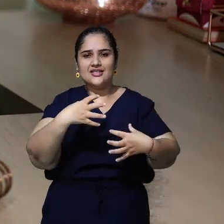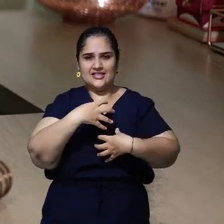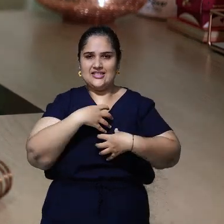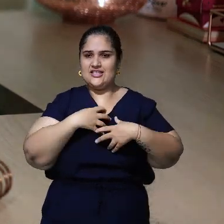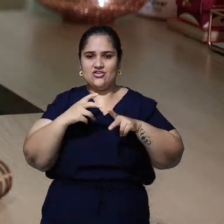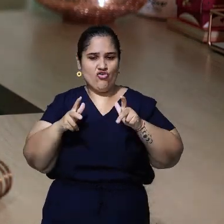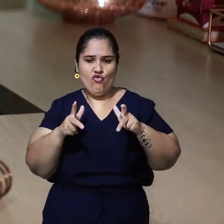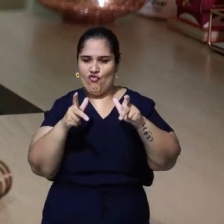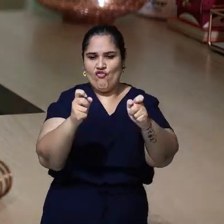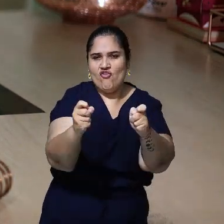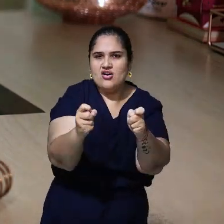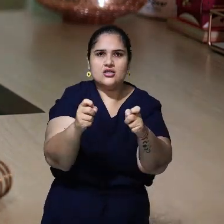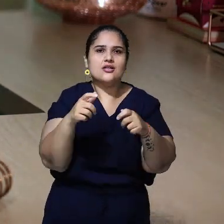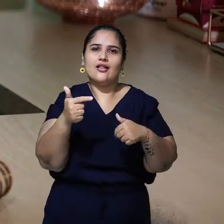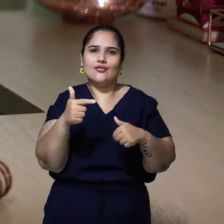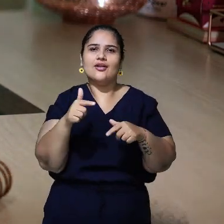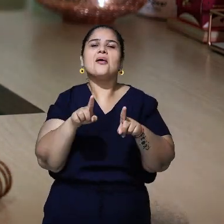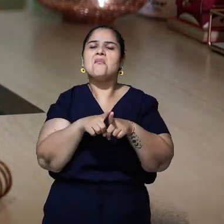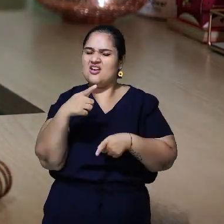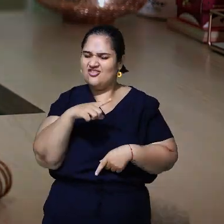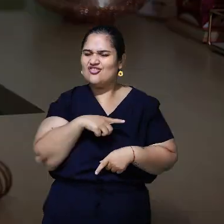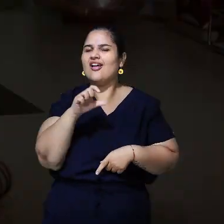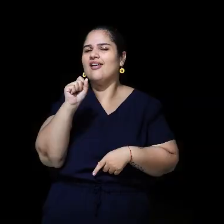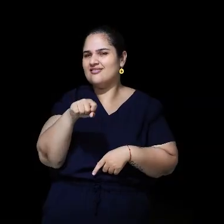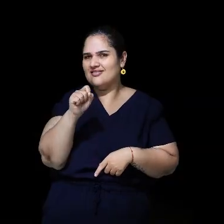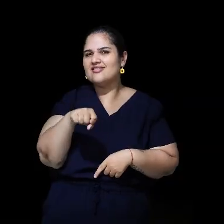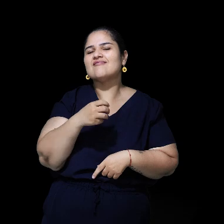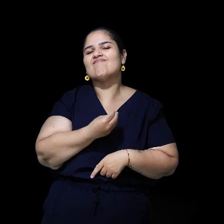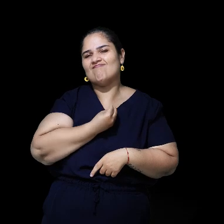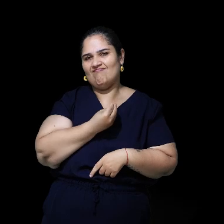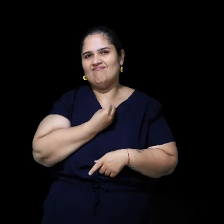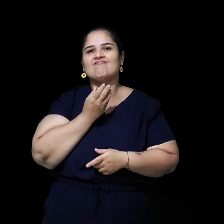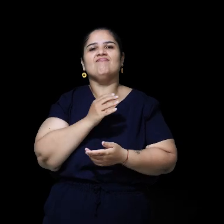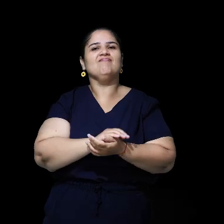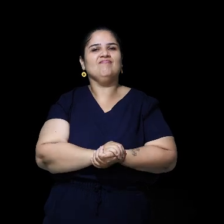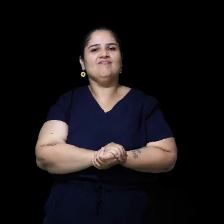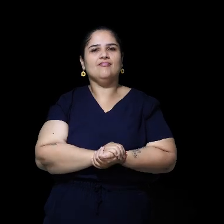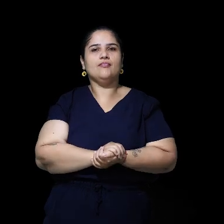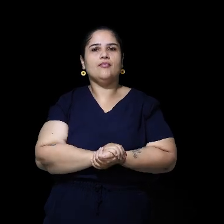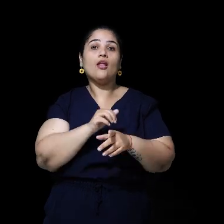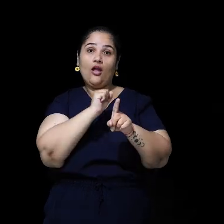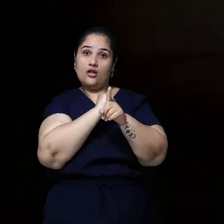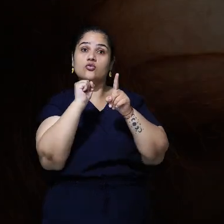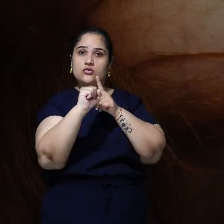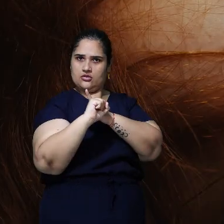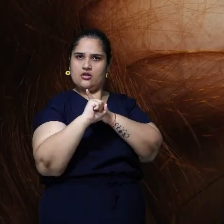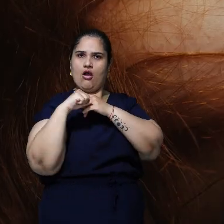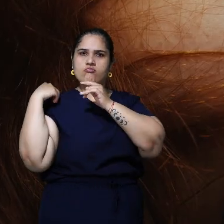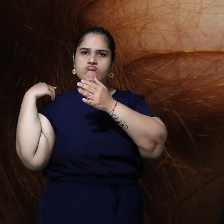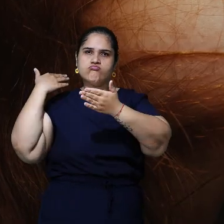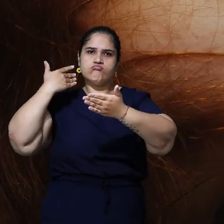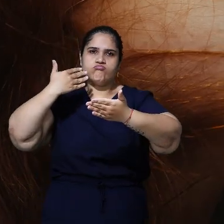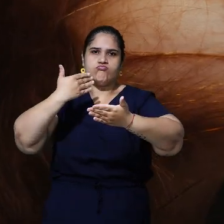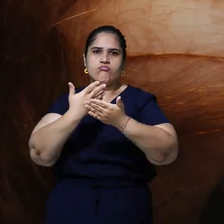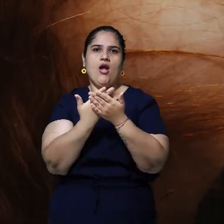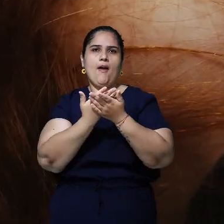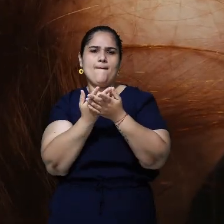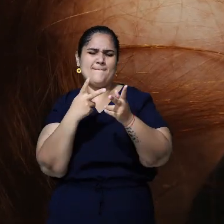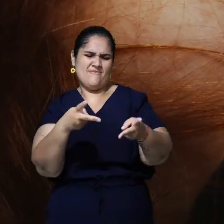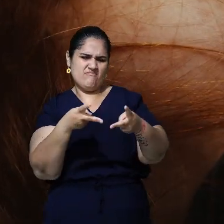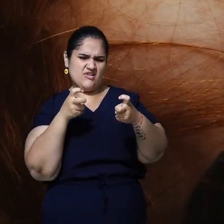força incrível para continuar existindo nesse mundo. A sociedade, por muito tempo, encarou a depressão